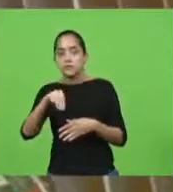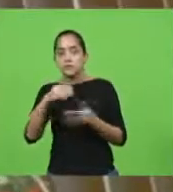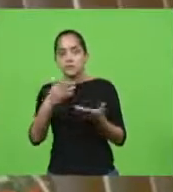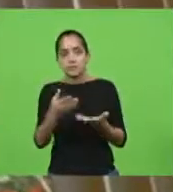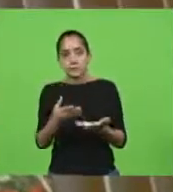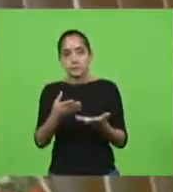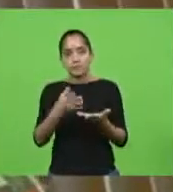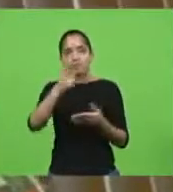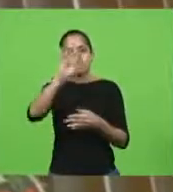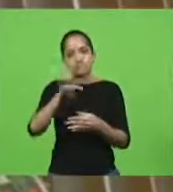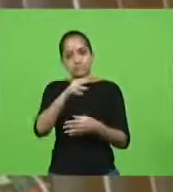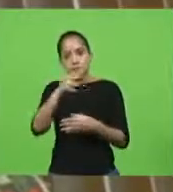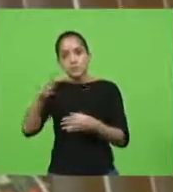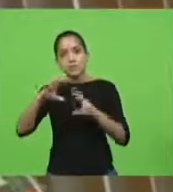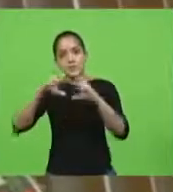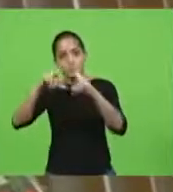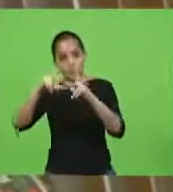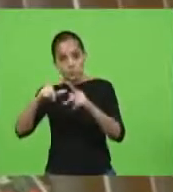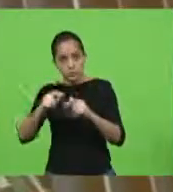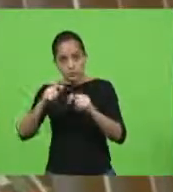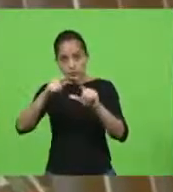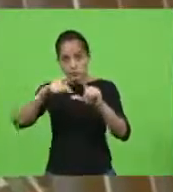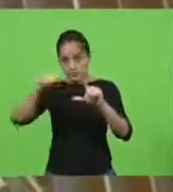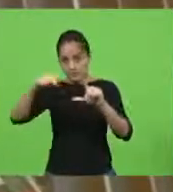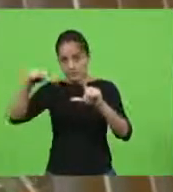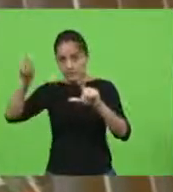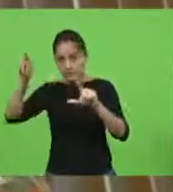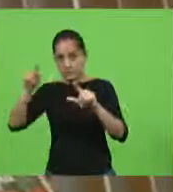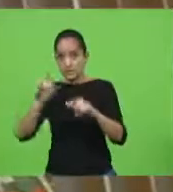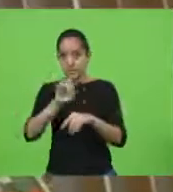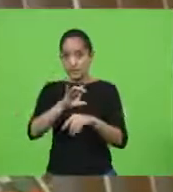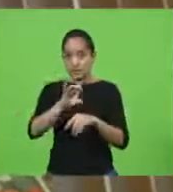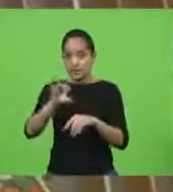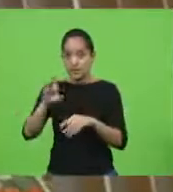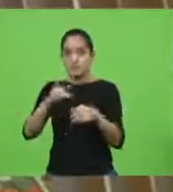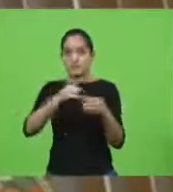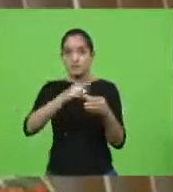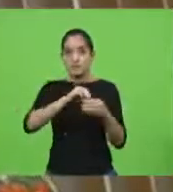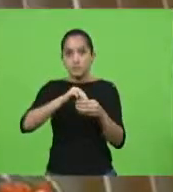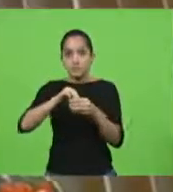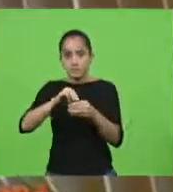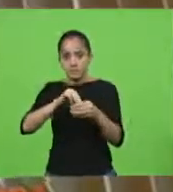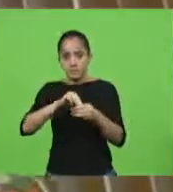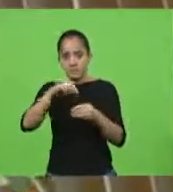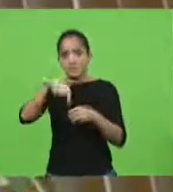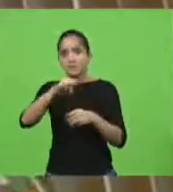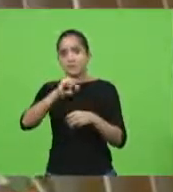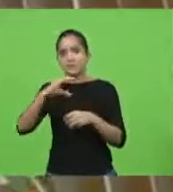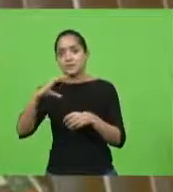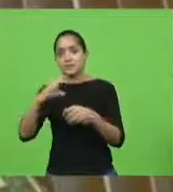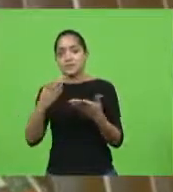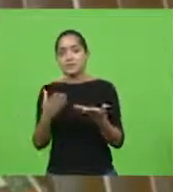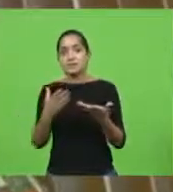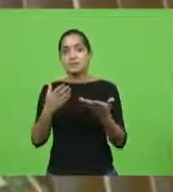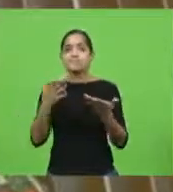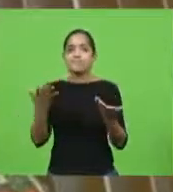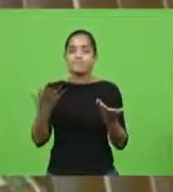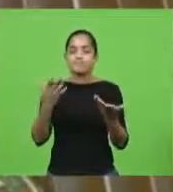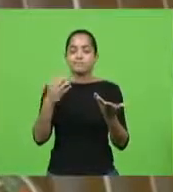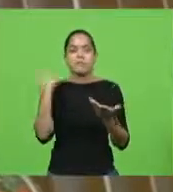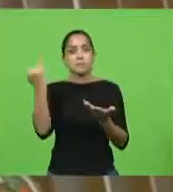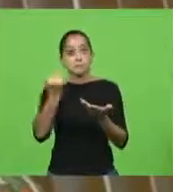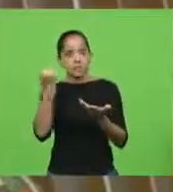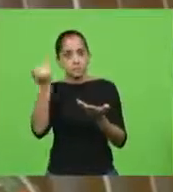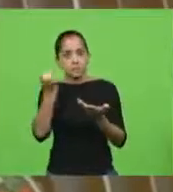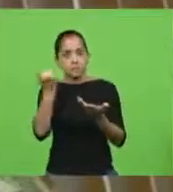tem uma planilha com todos esses índices, né, e para cada município do Estado. É claro que são índices importantes,